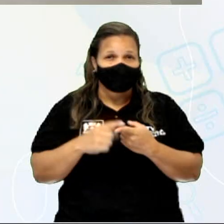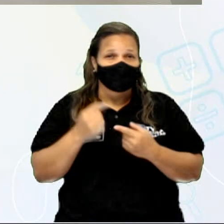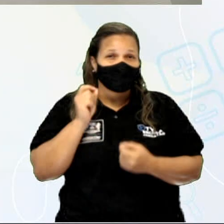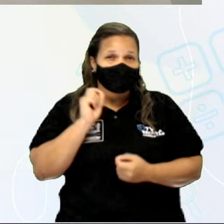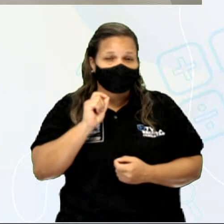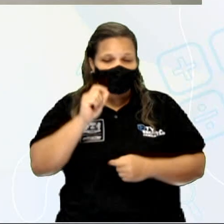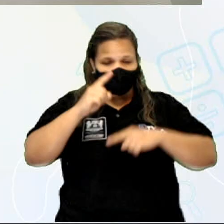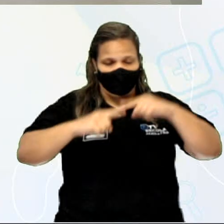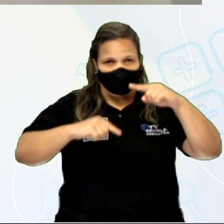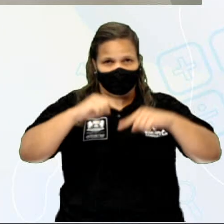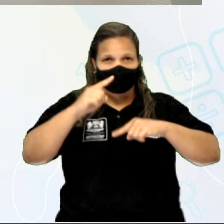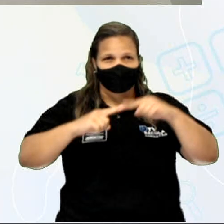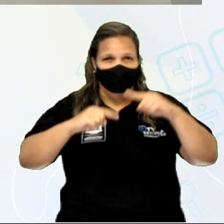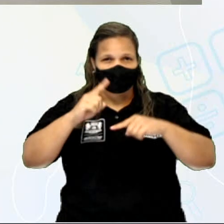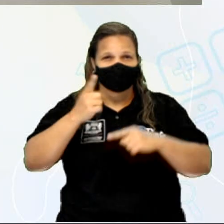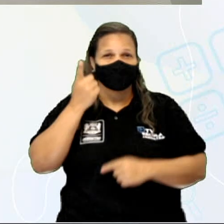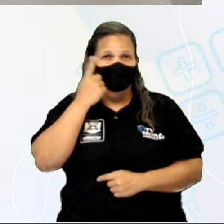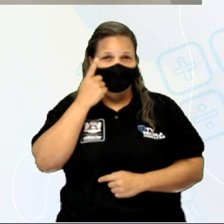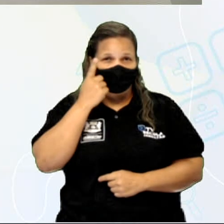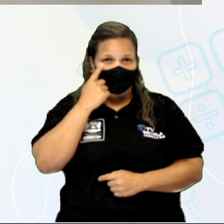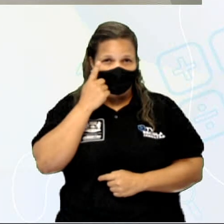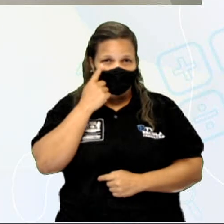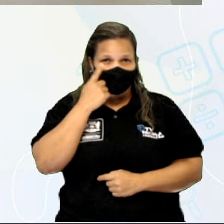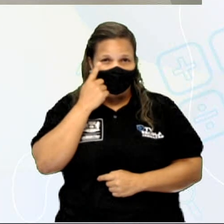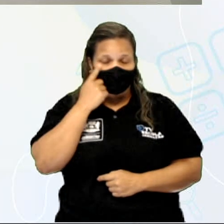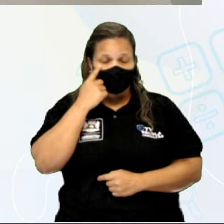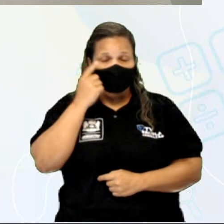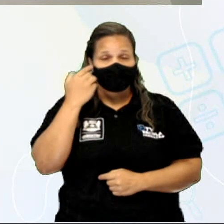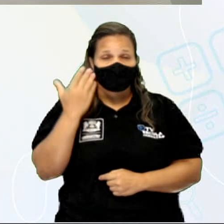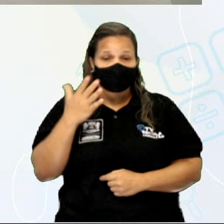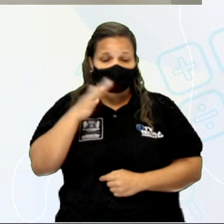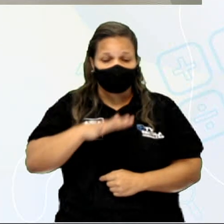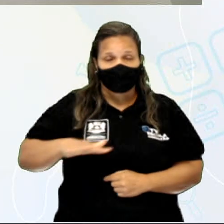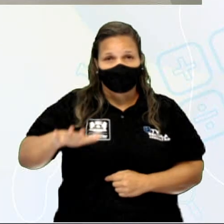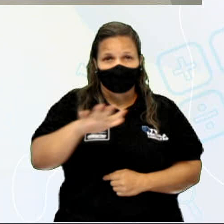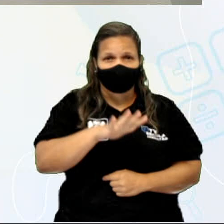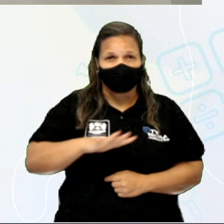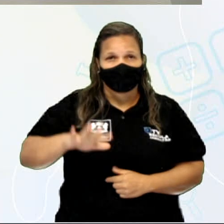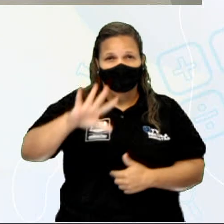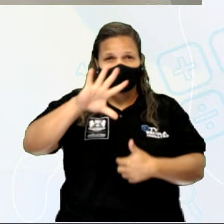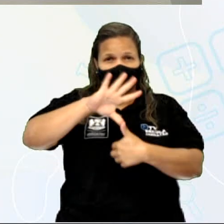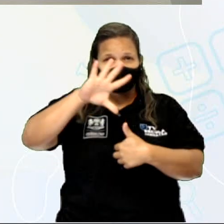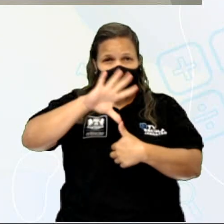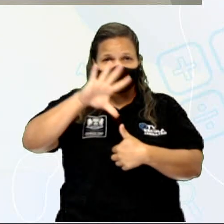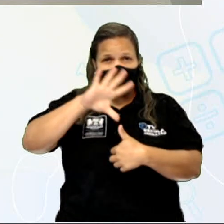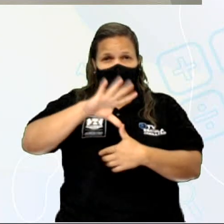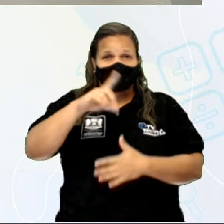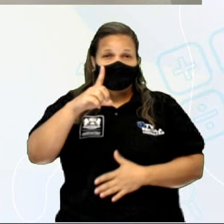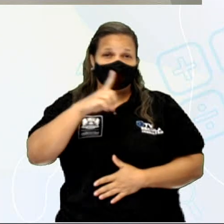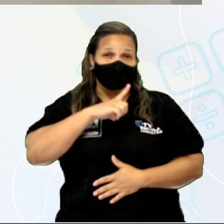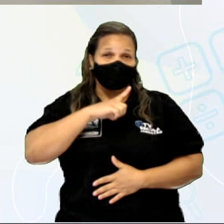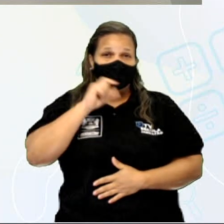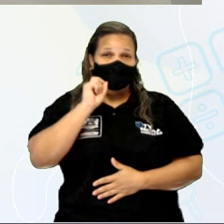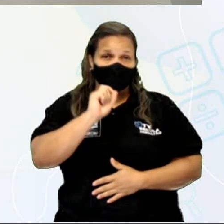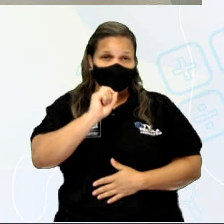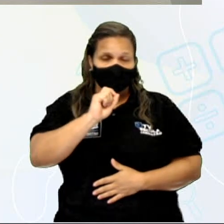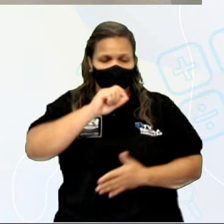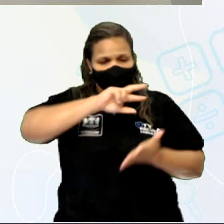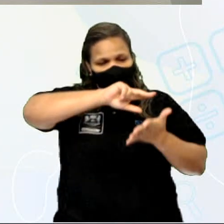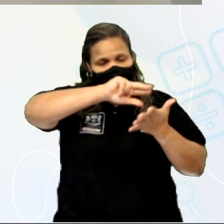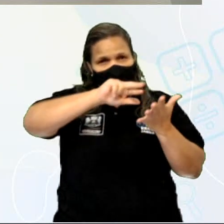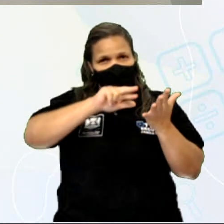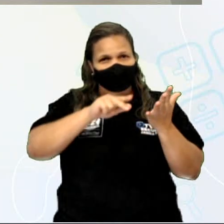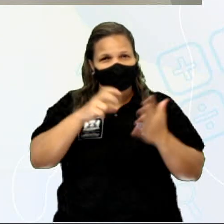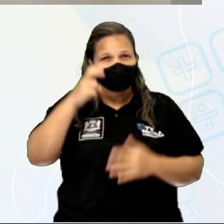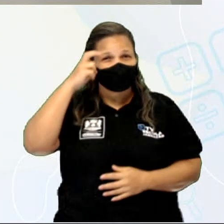materialmente. Vamos dar uma olhada aqui. O território americano era ocupado por diferentes culturas, mas as que